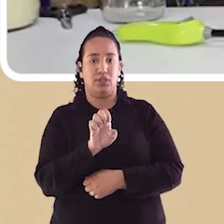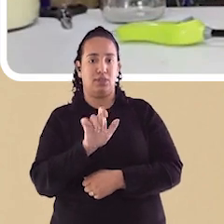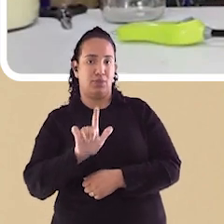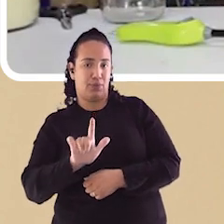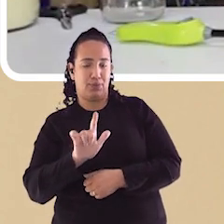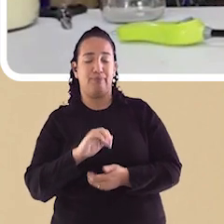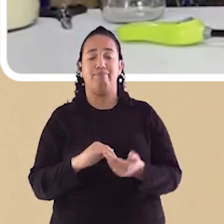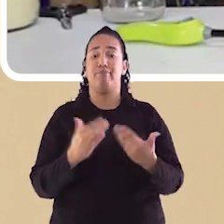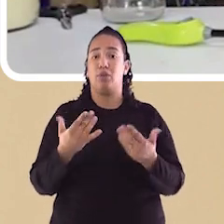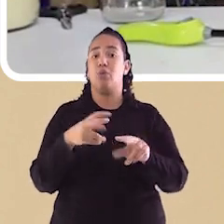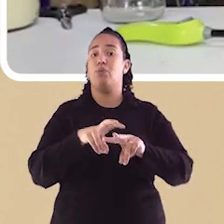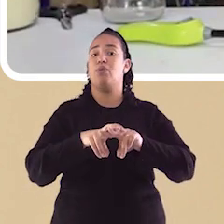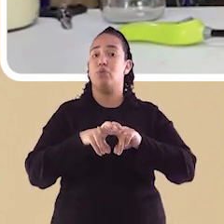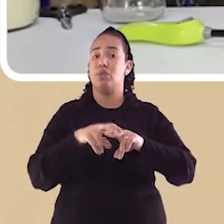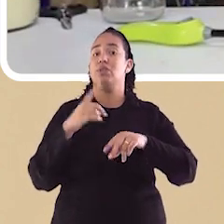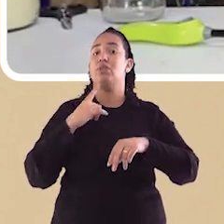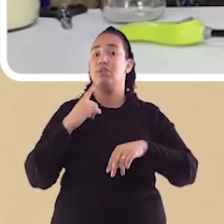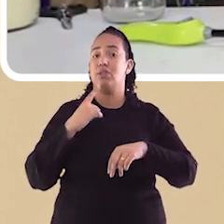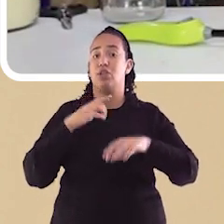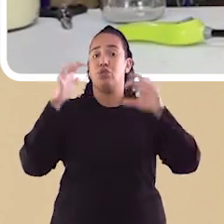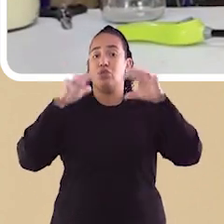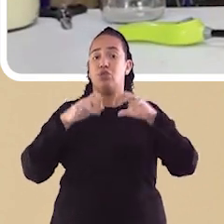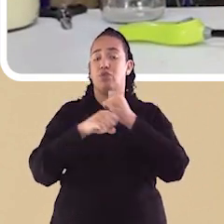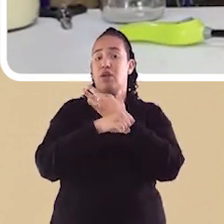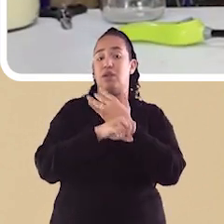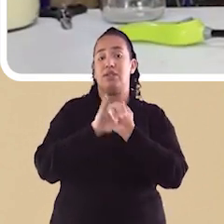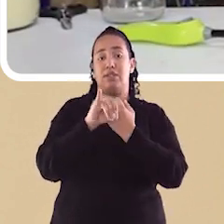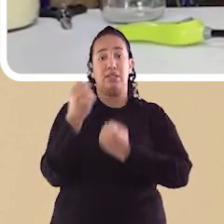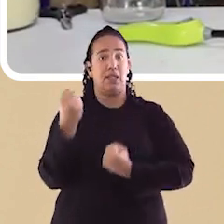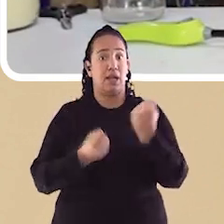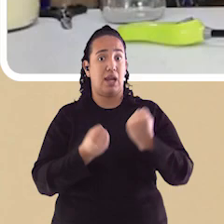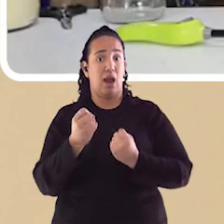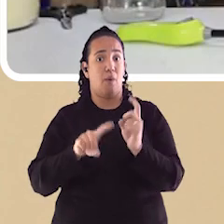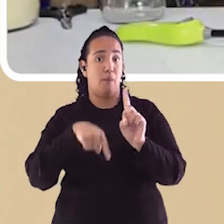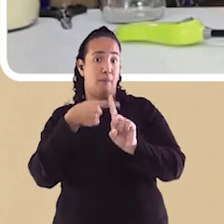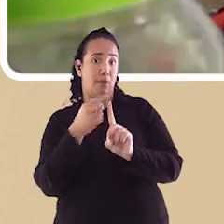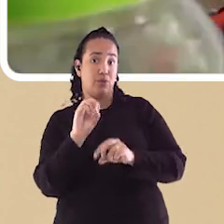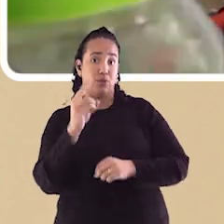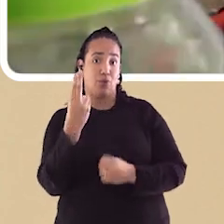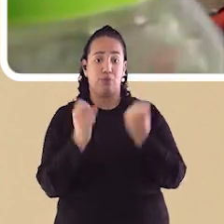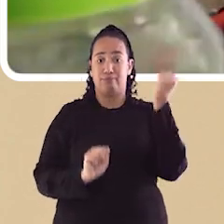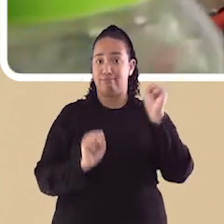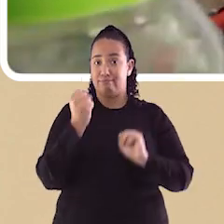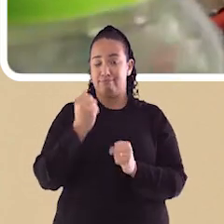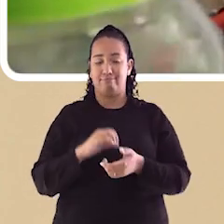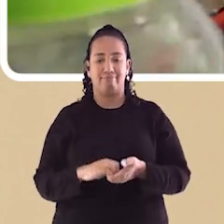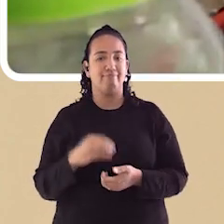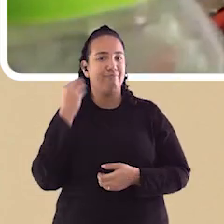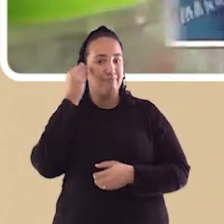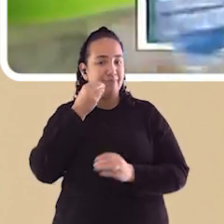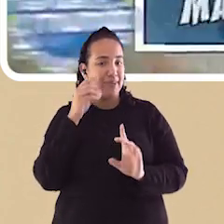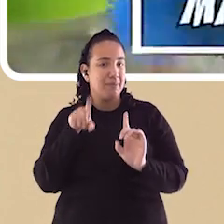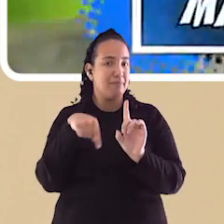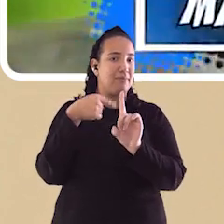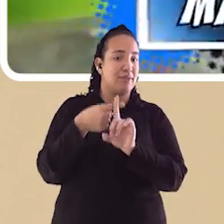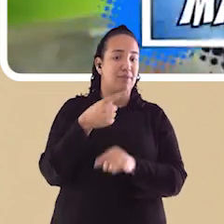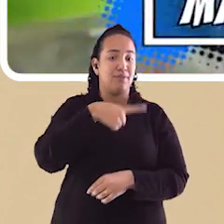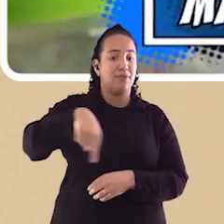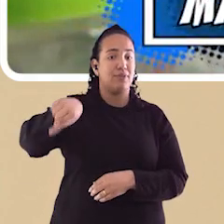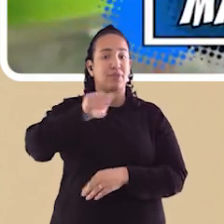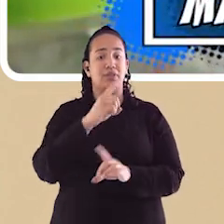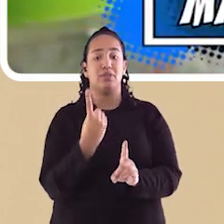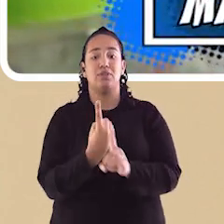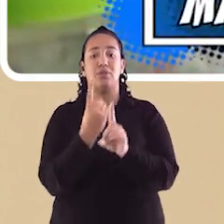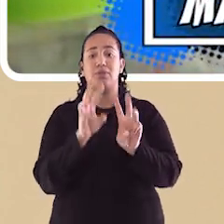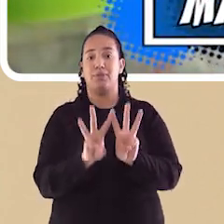isso que tem mais chuva ácida em lugares que tem muito carro ou muita indústria. Mas experiências ácidas como essa